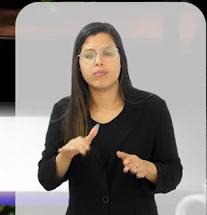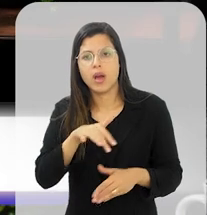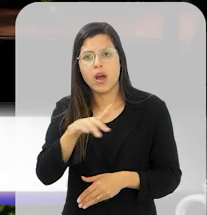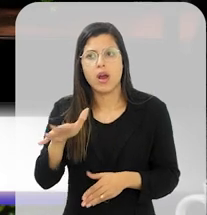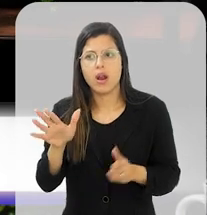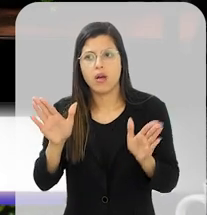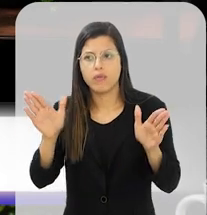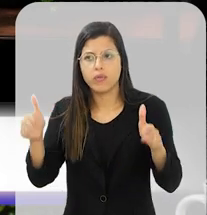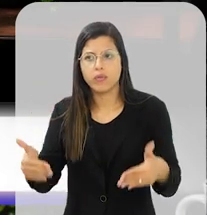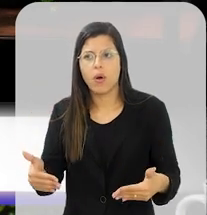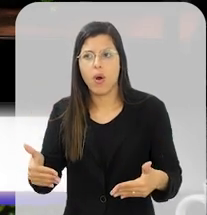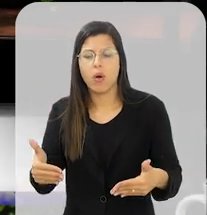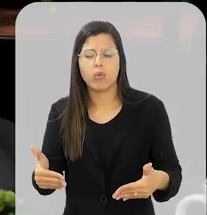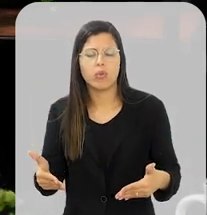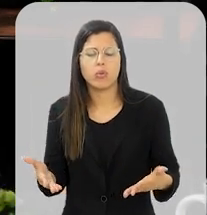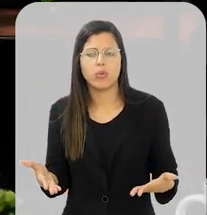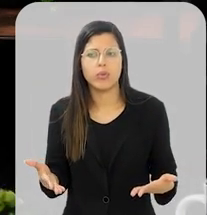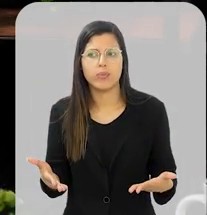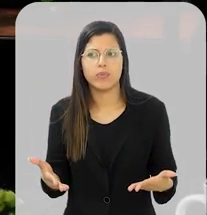que é voltado